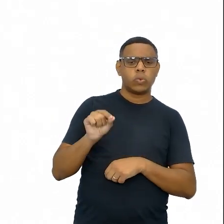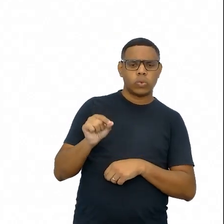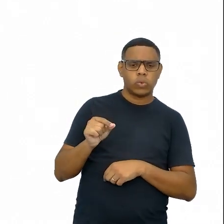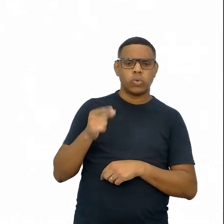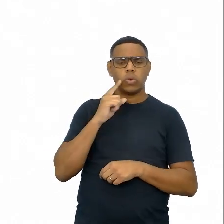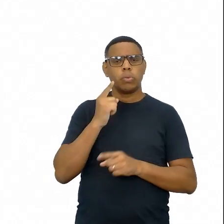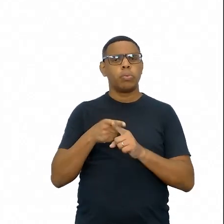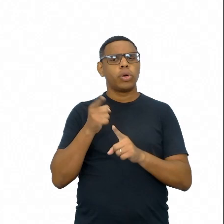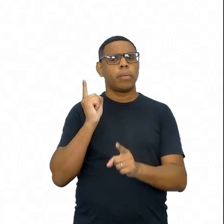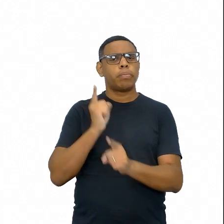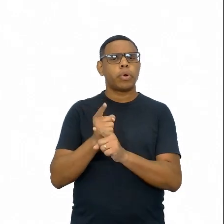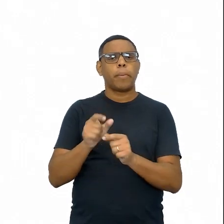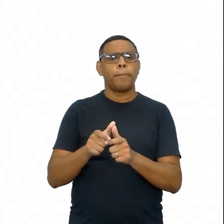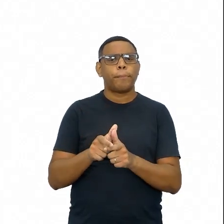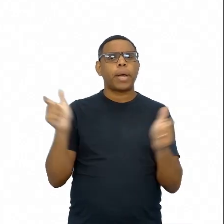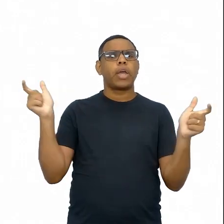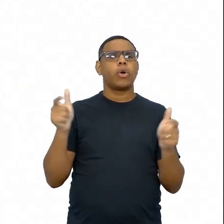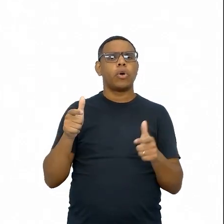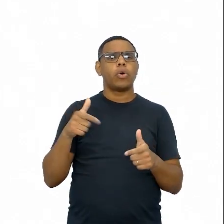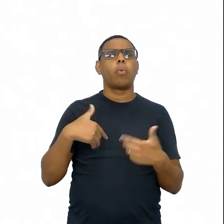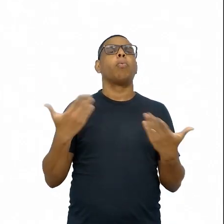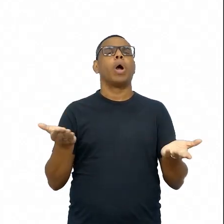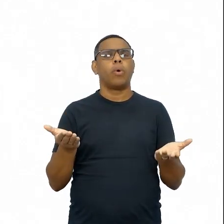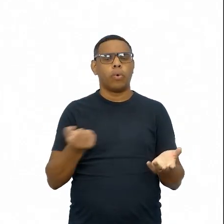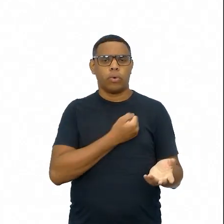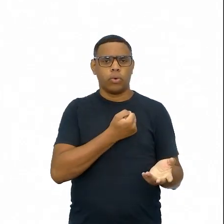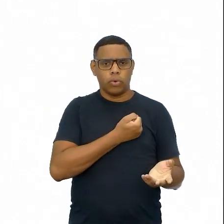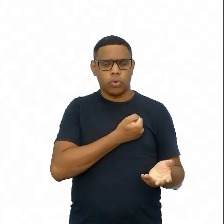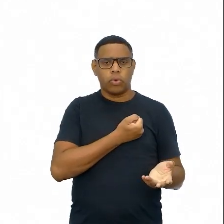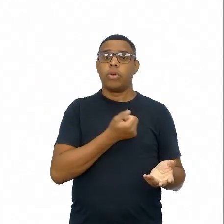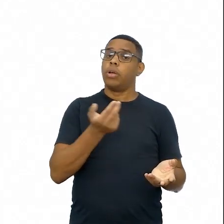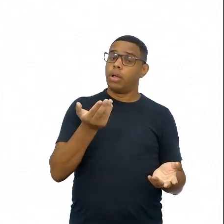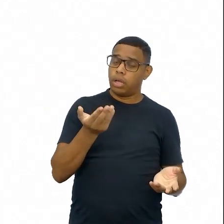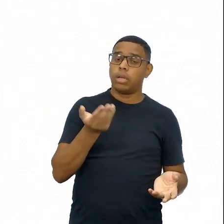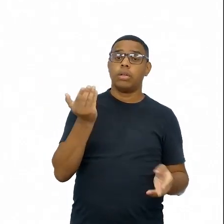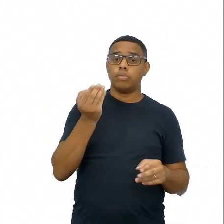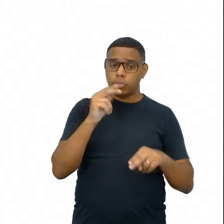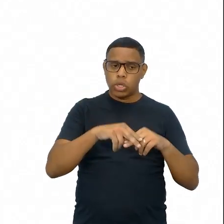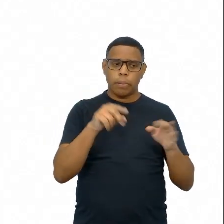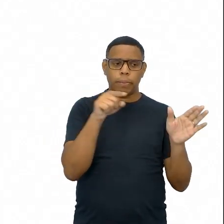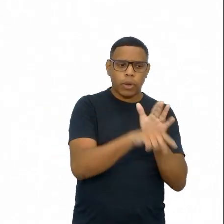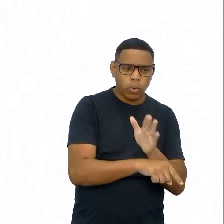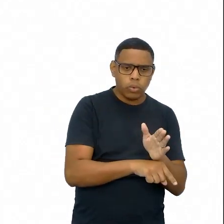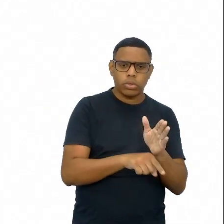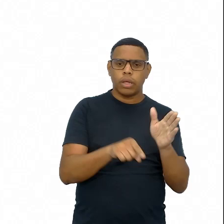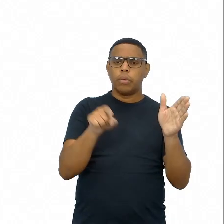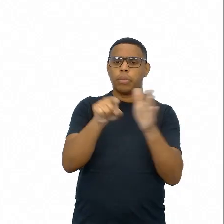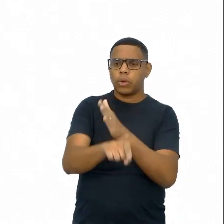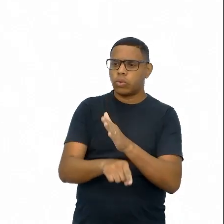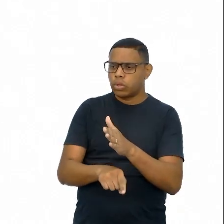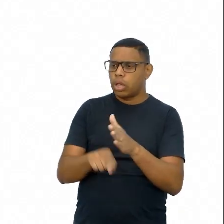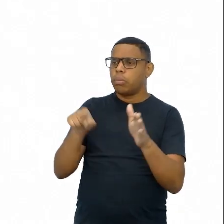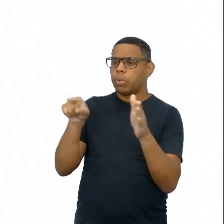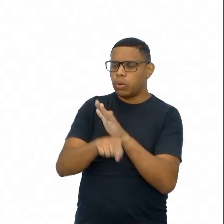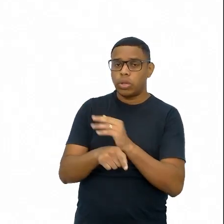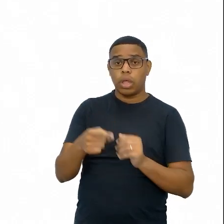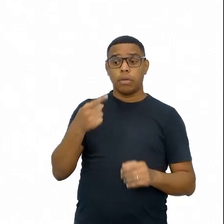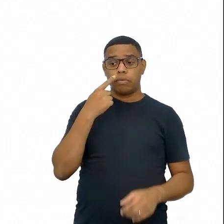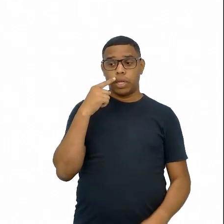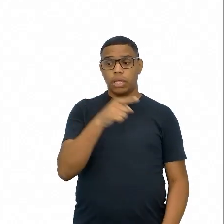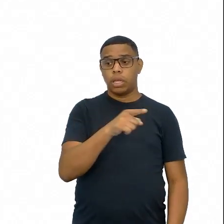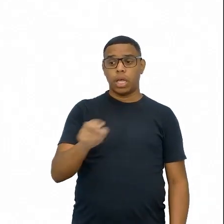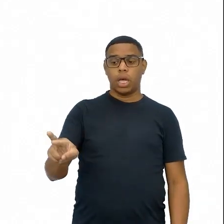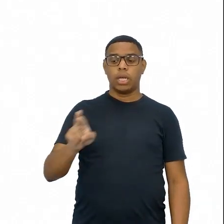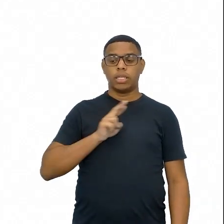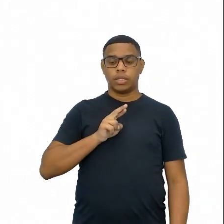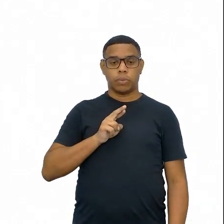para descobrir? Então, é importante a gente estar fazendo esses questionamentos e perguntando e ver como eles pensam, né, sobre